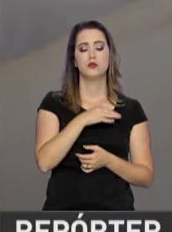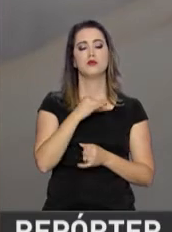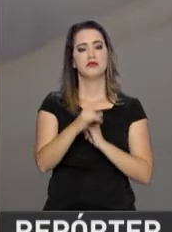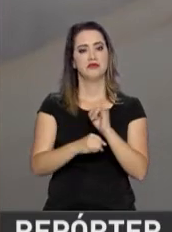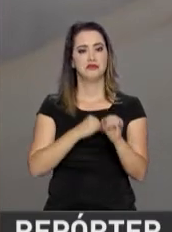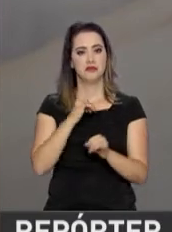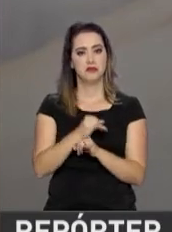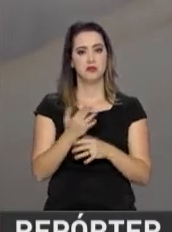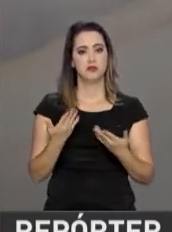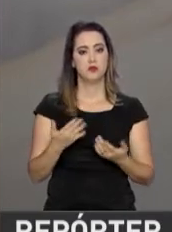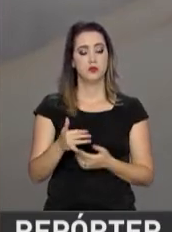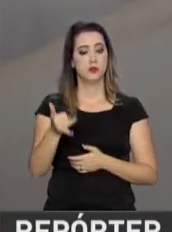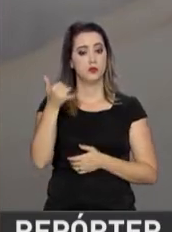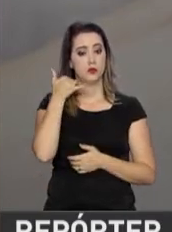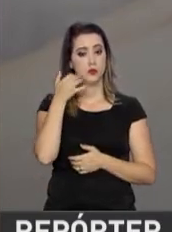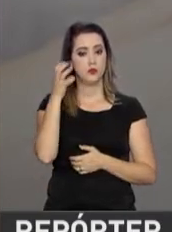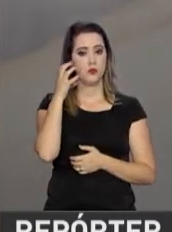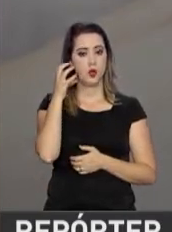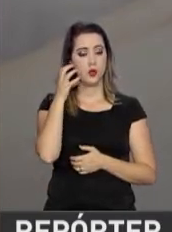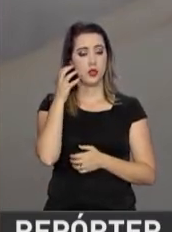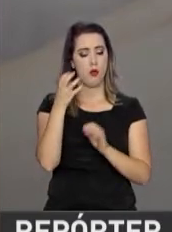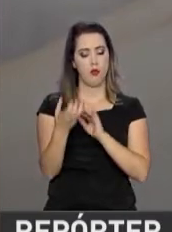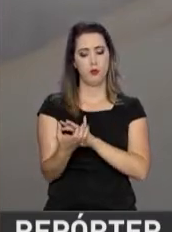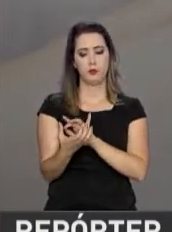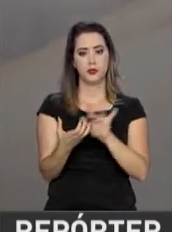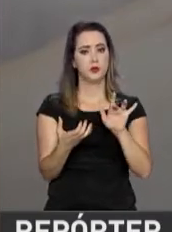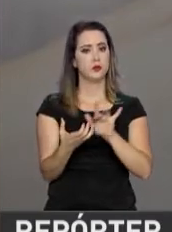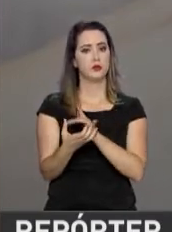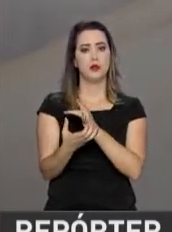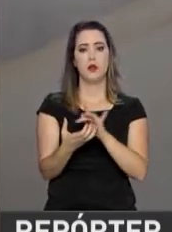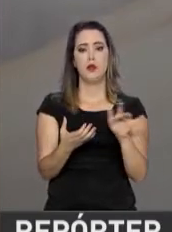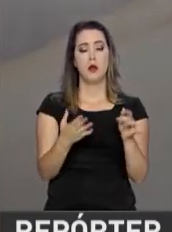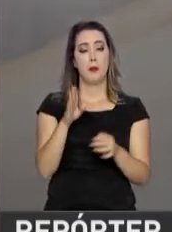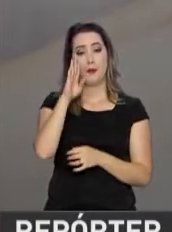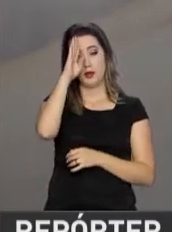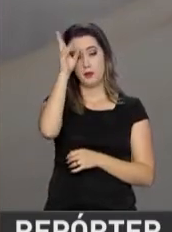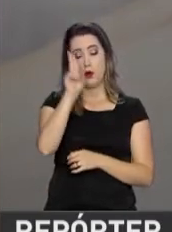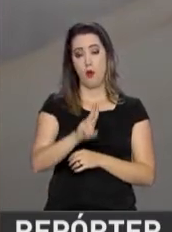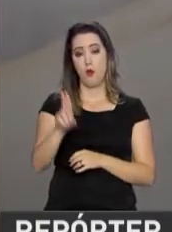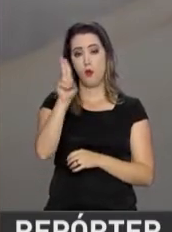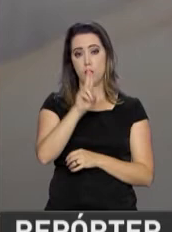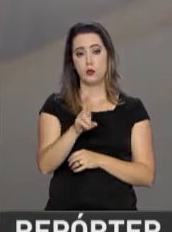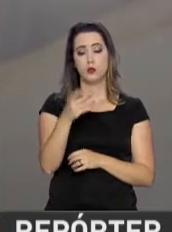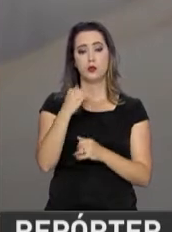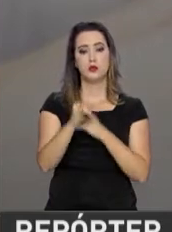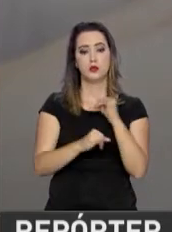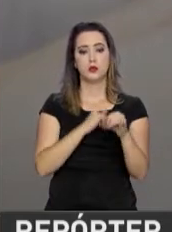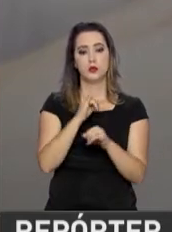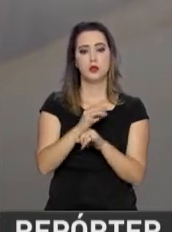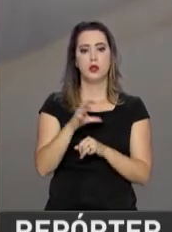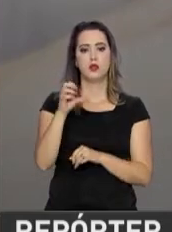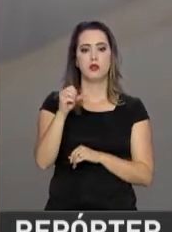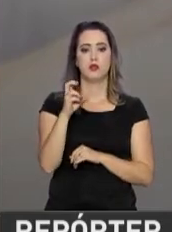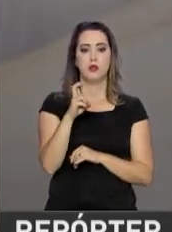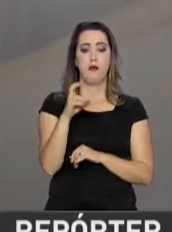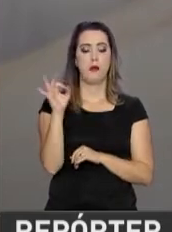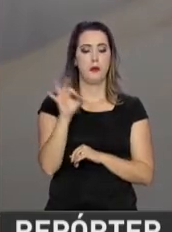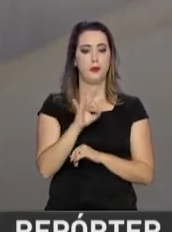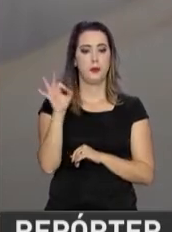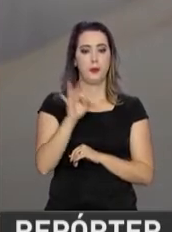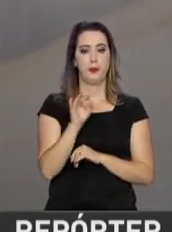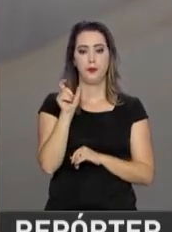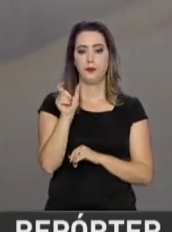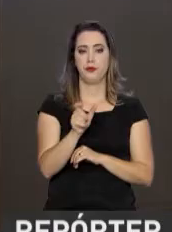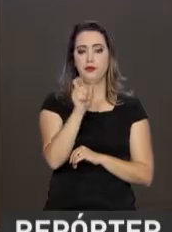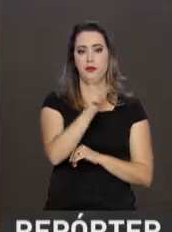e o celular é a principal ferramenta de acesso à internet no brasil por praticamente 95 dos